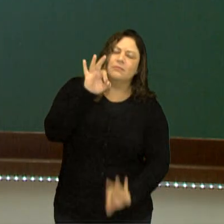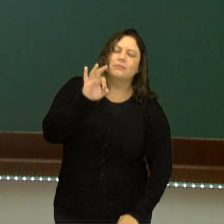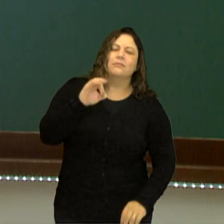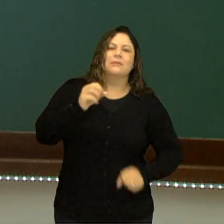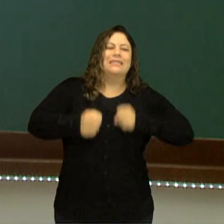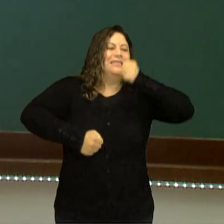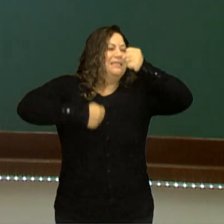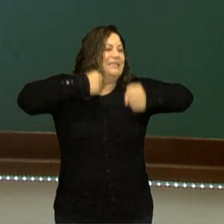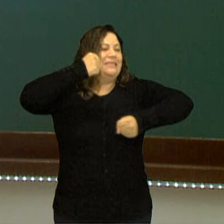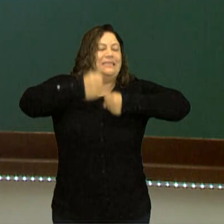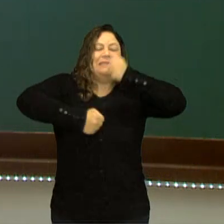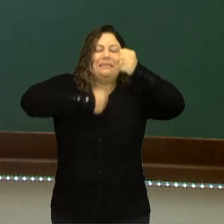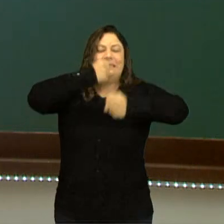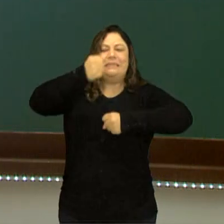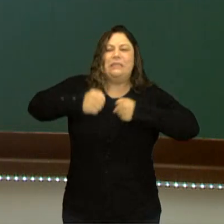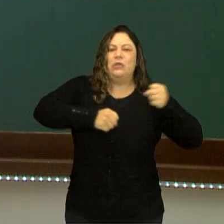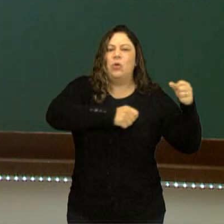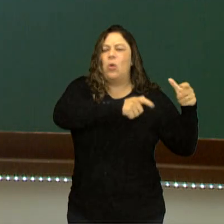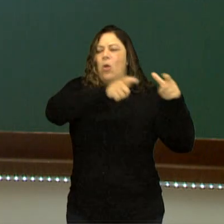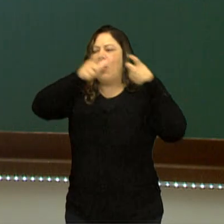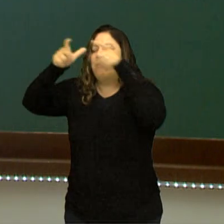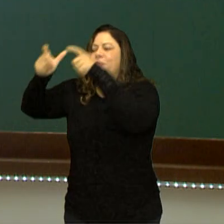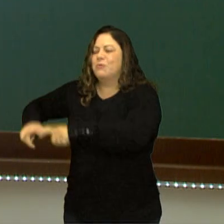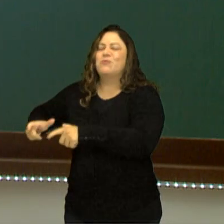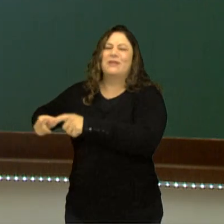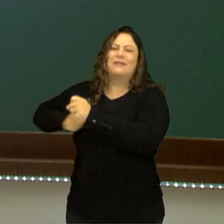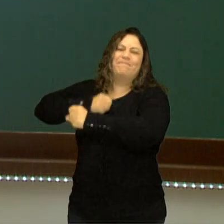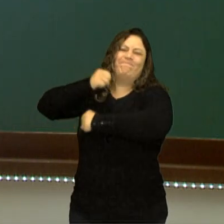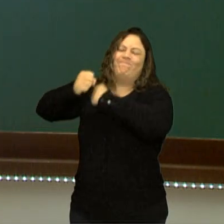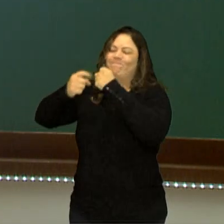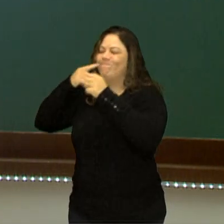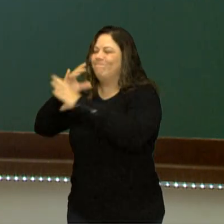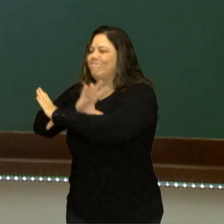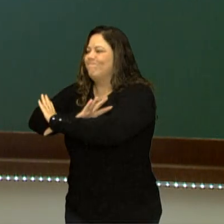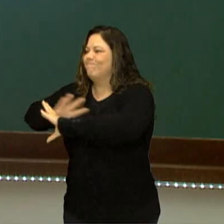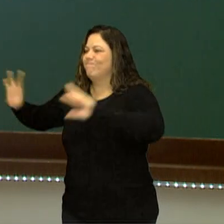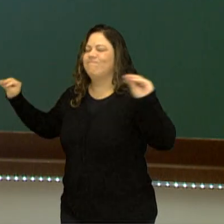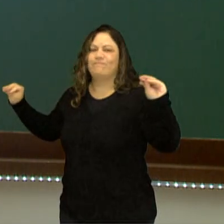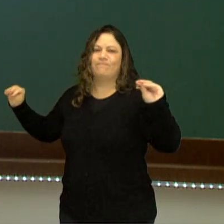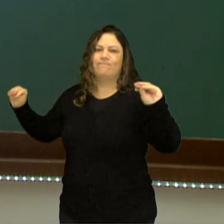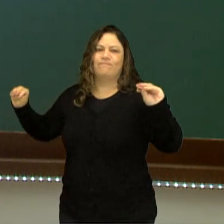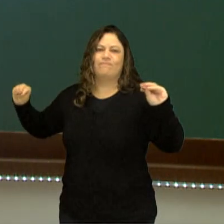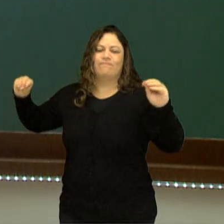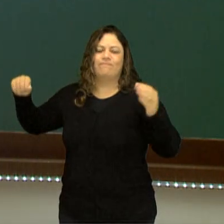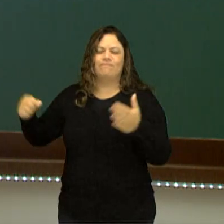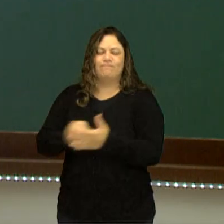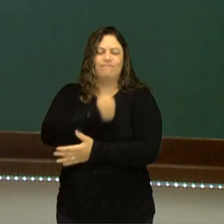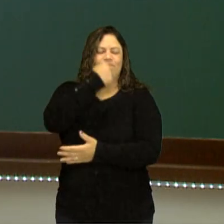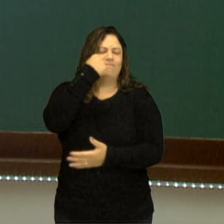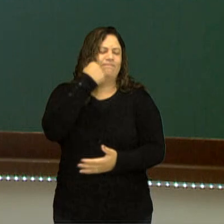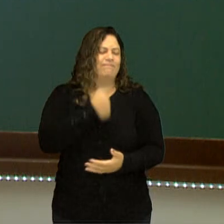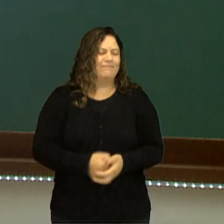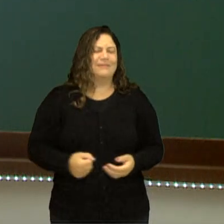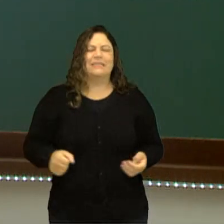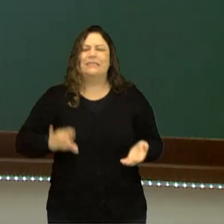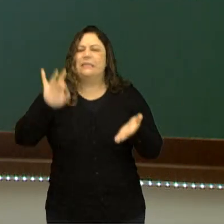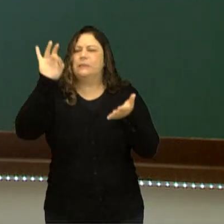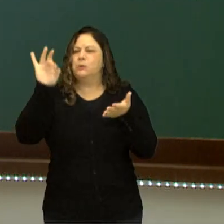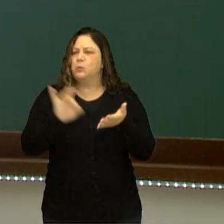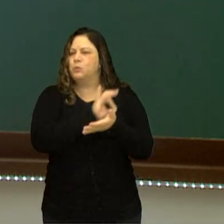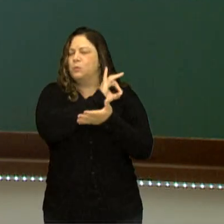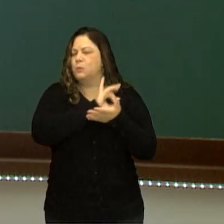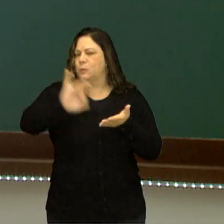o lugar onde viu a mulher, mas ela desapareceu. Norberto torna-se o maior inimigo das paradas. Aqui nós